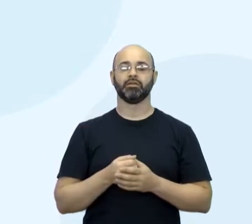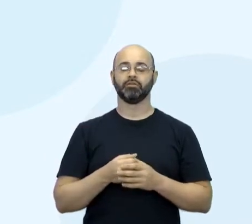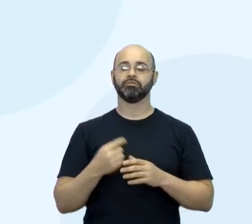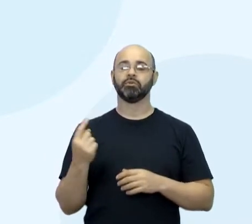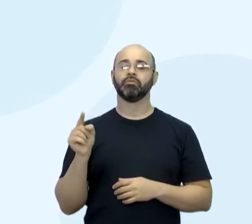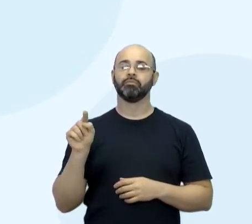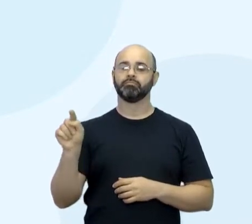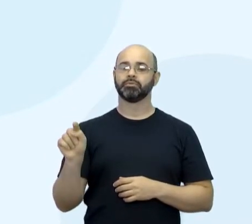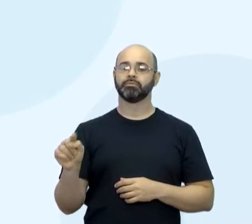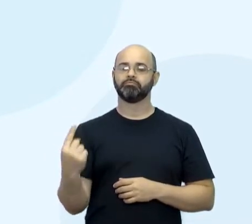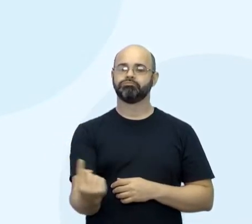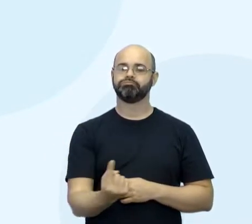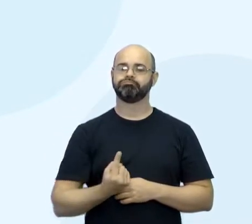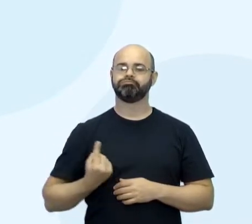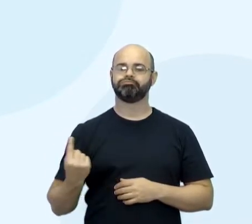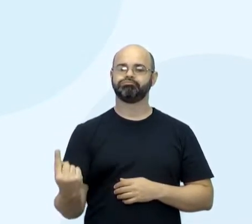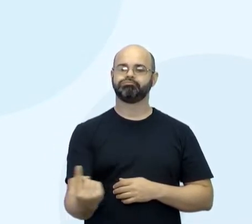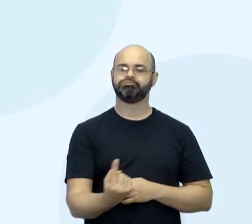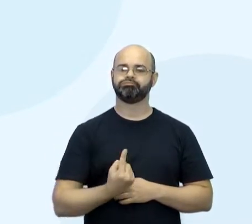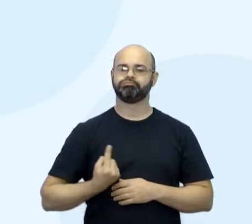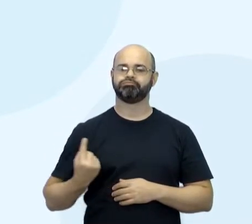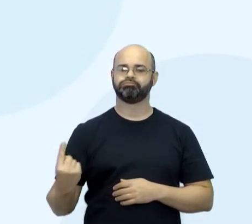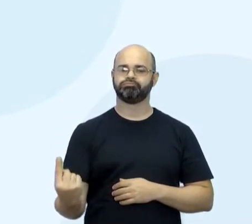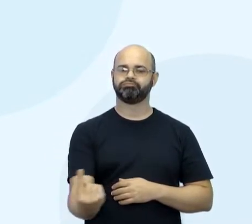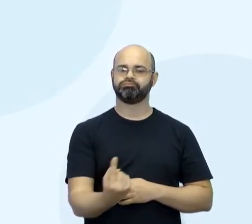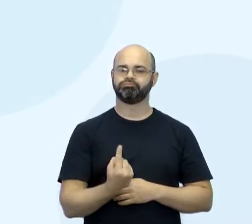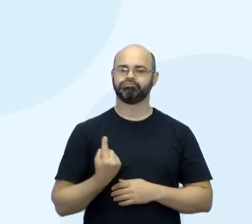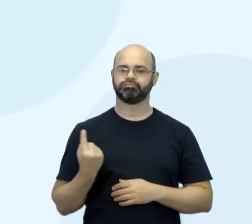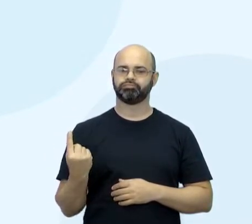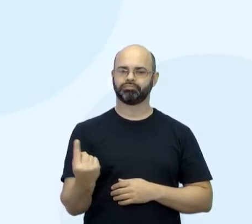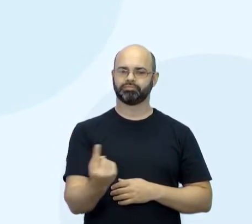parte aqui, né, do comprimento de onda da parte